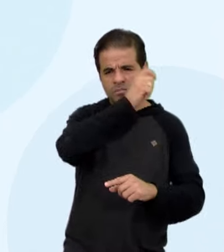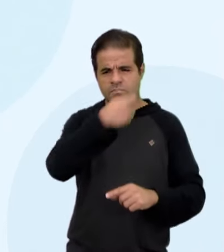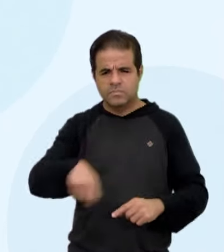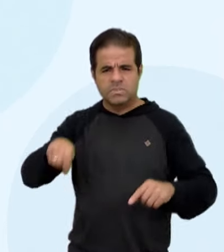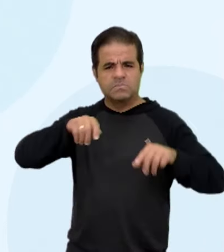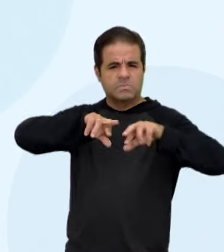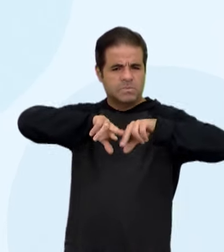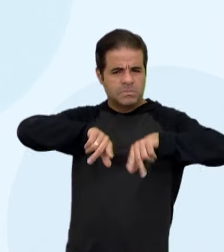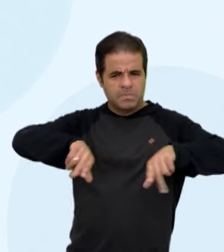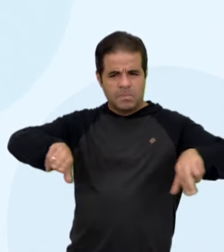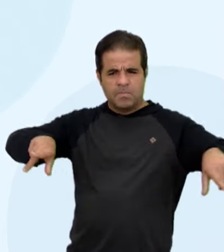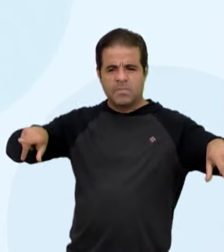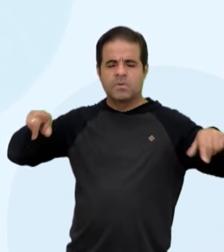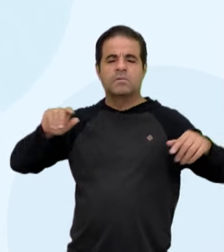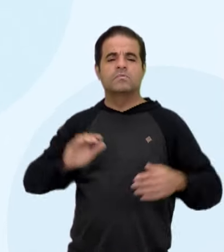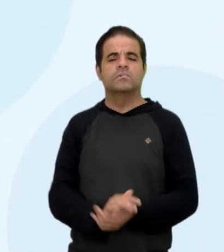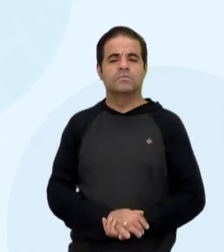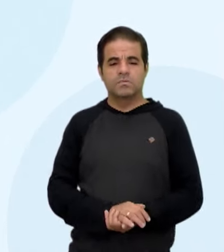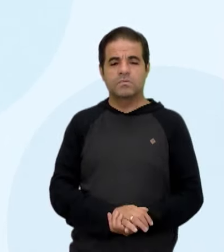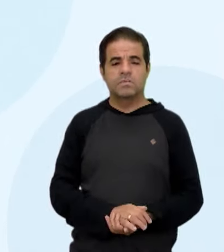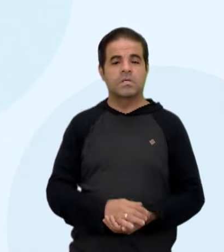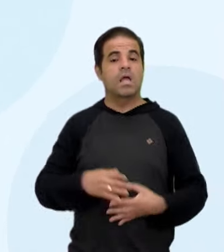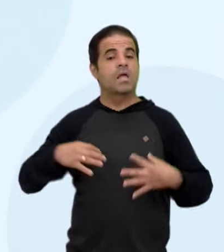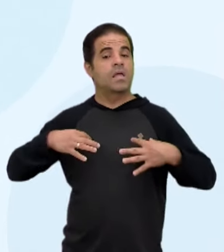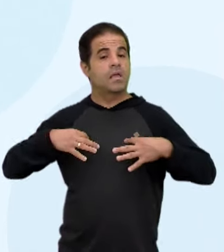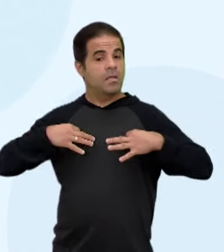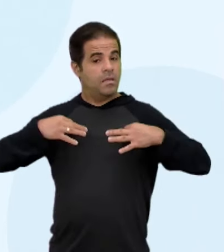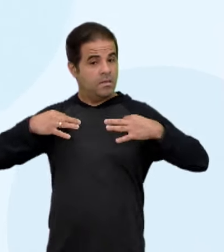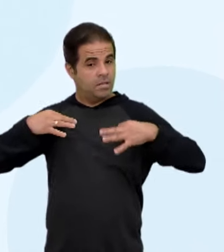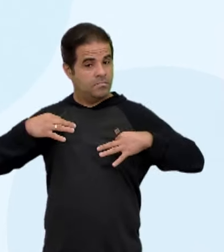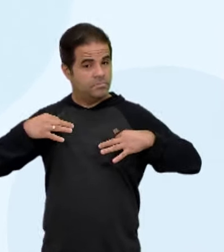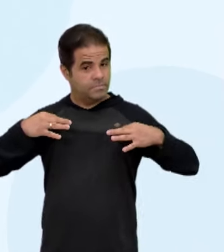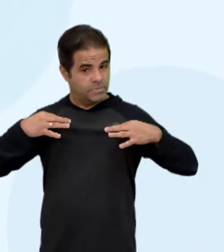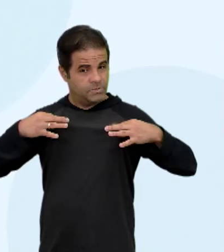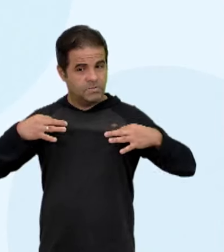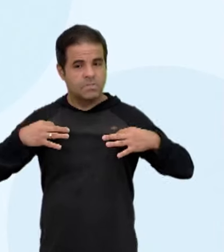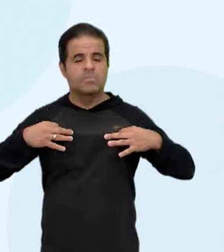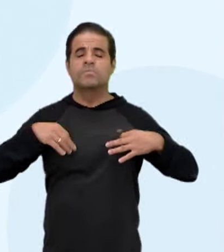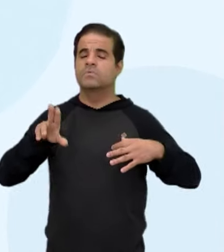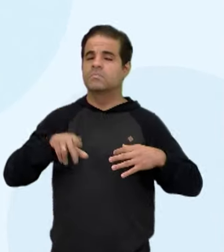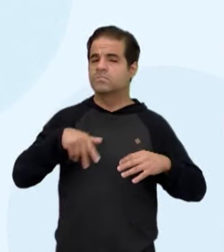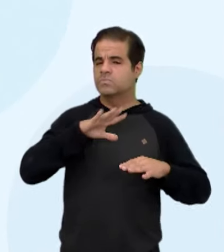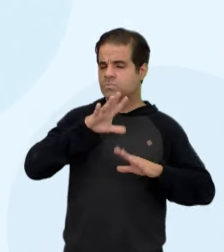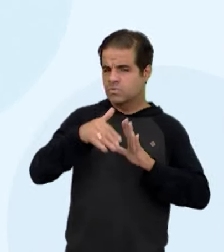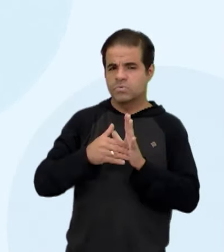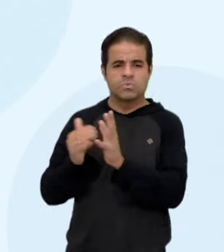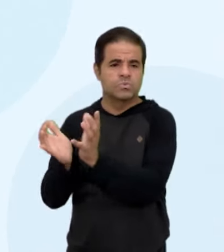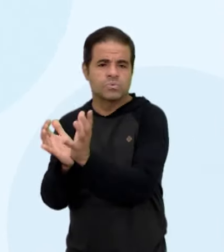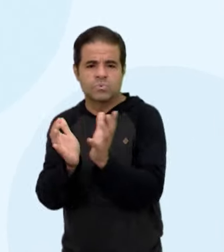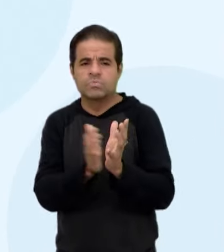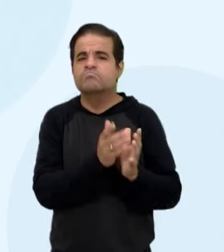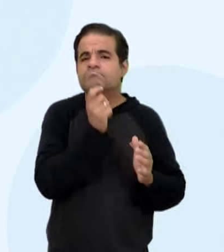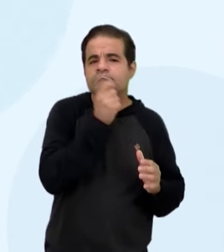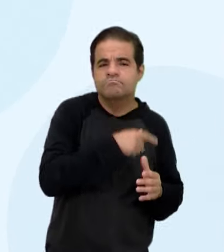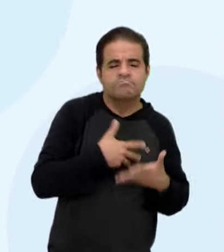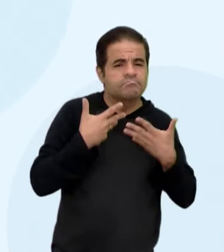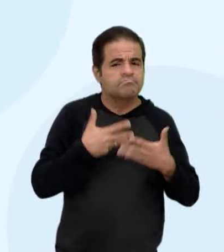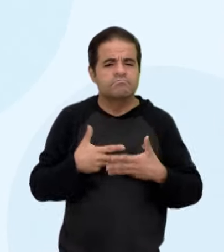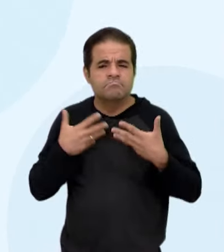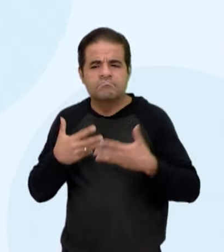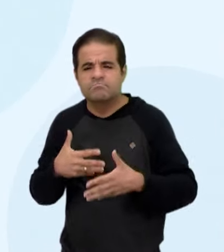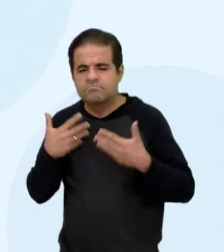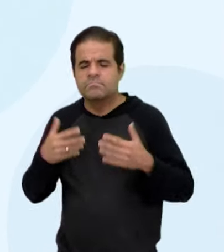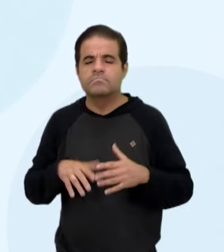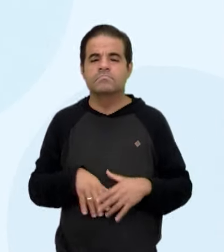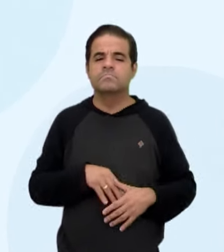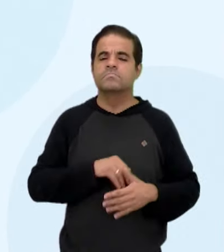diversos armamentos. As lutas serviam de entretenimento para todas as classes sociais. Olha que